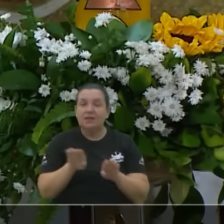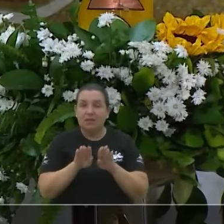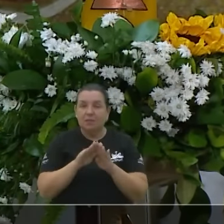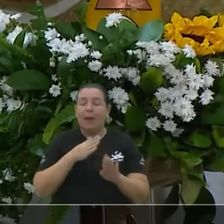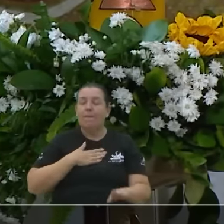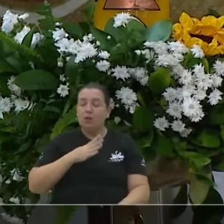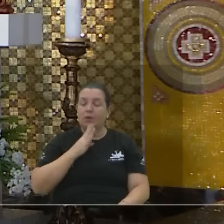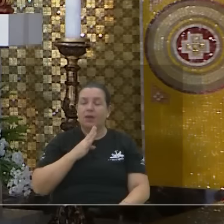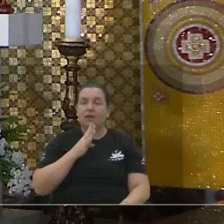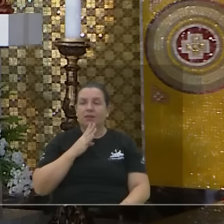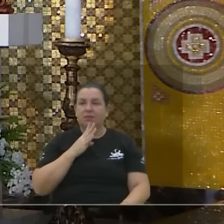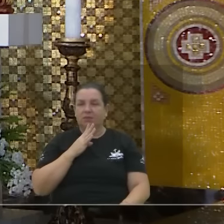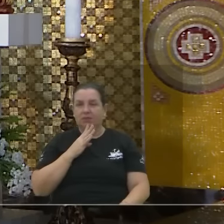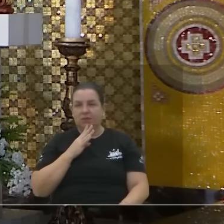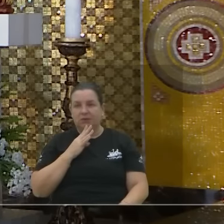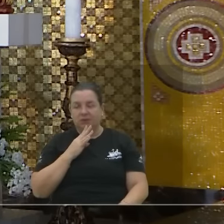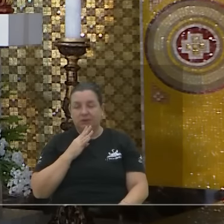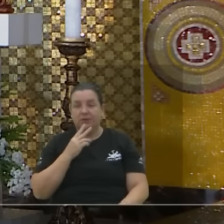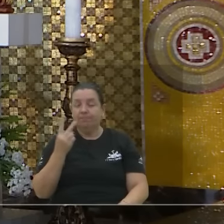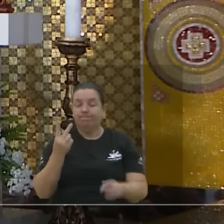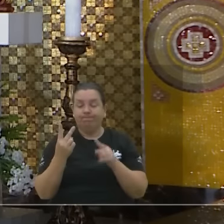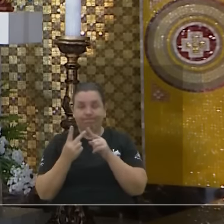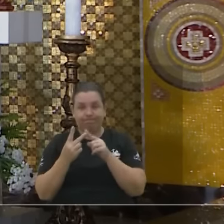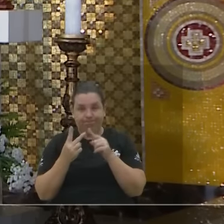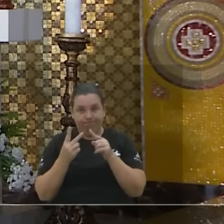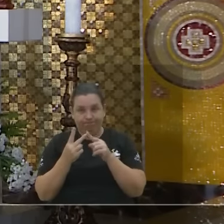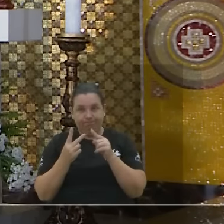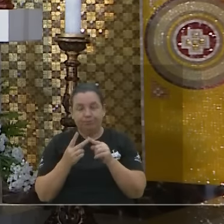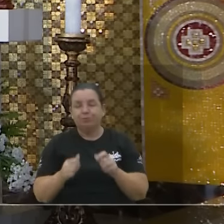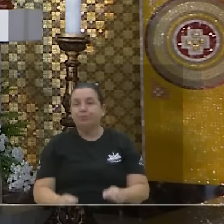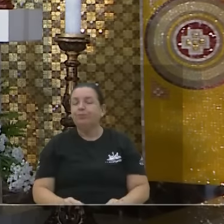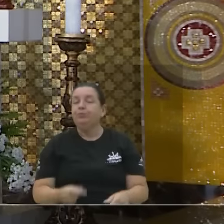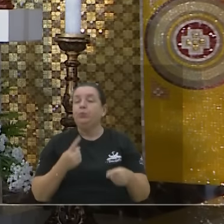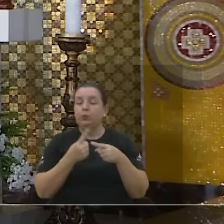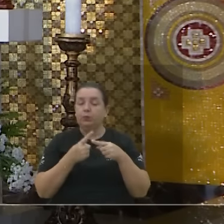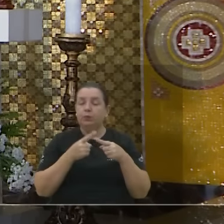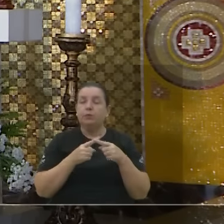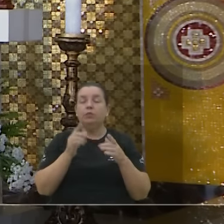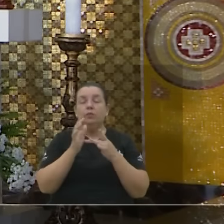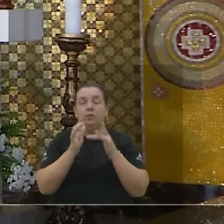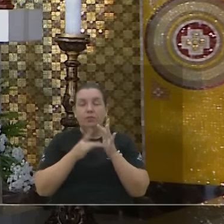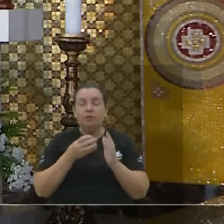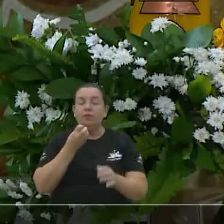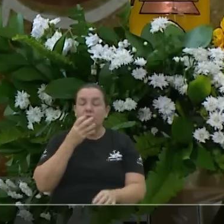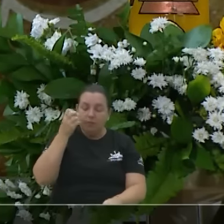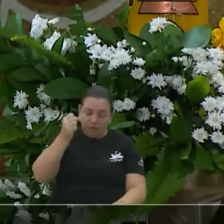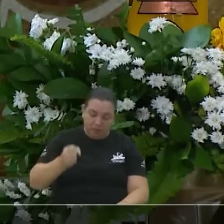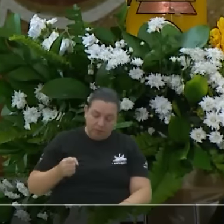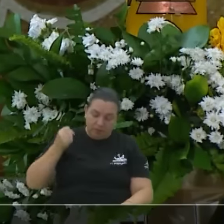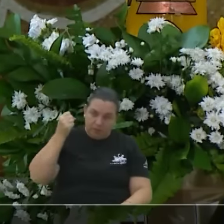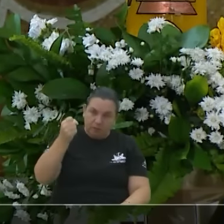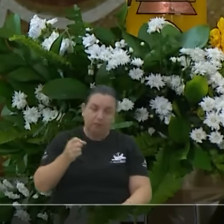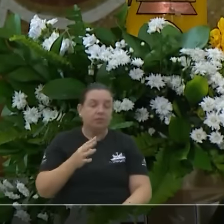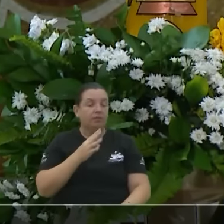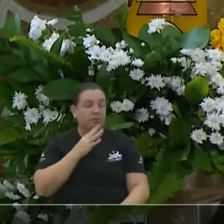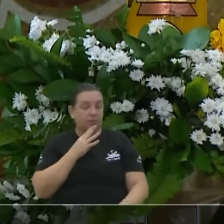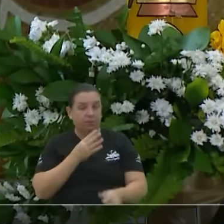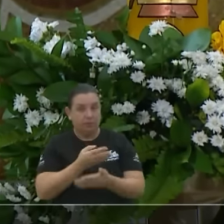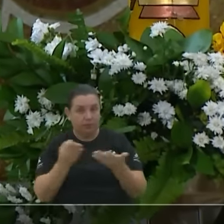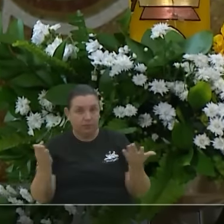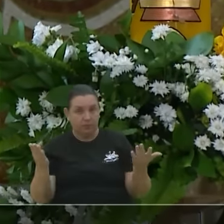conhecem. Segundo ponto, porque Jesus é o bom pastor, ele conhece. Tem